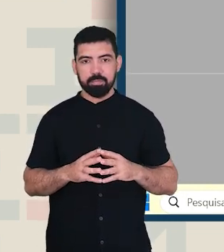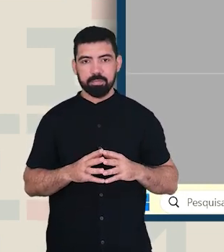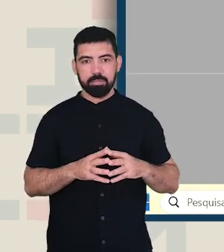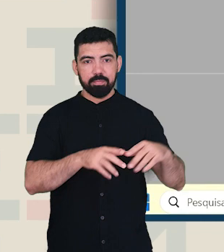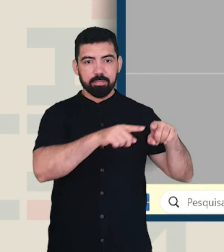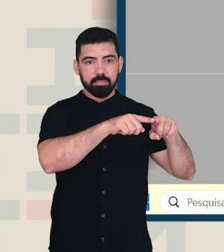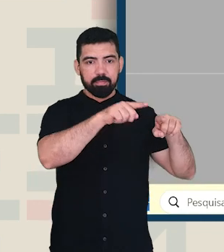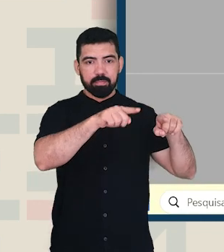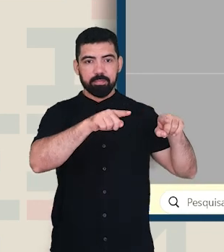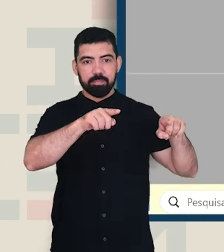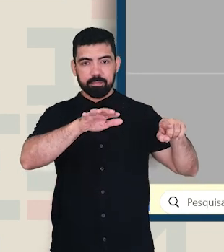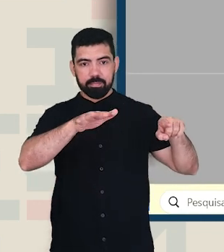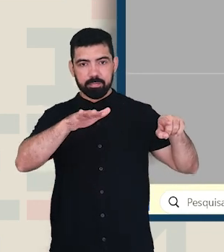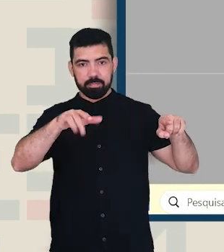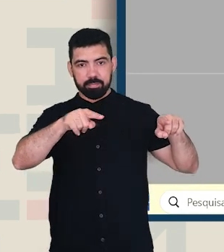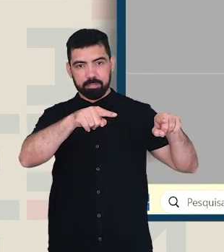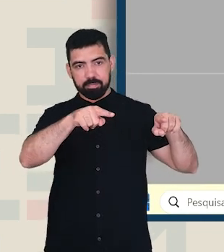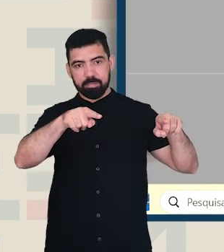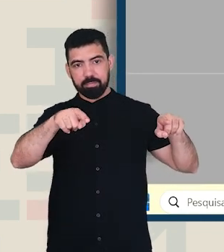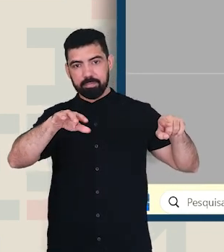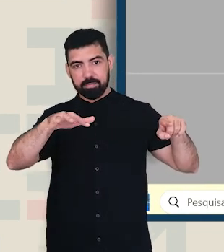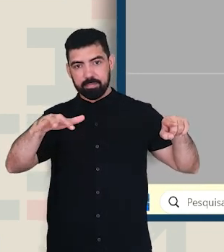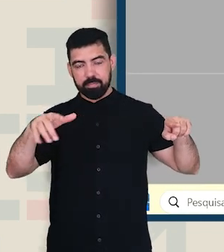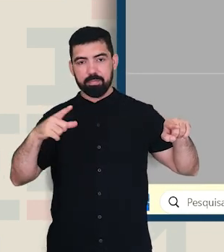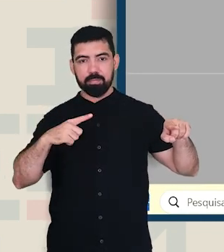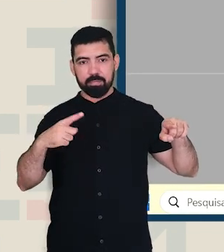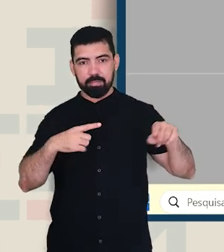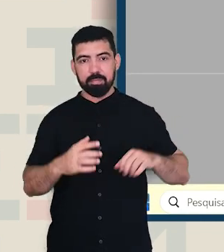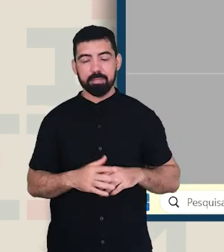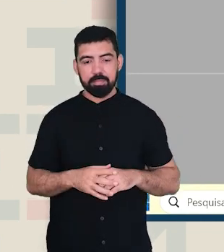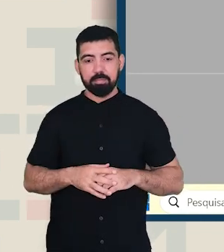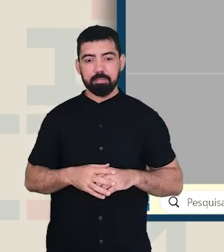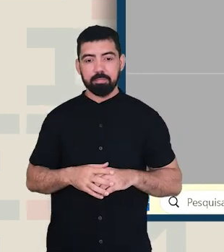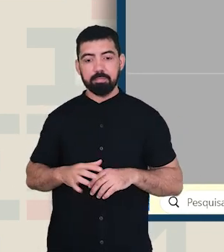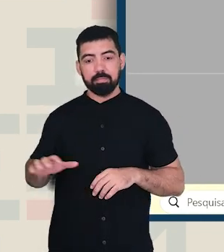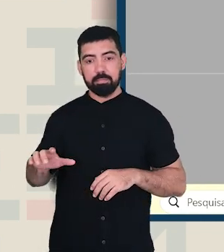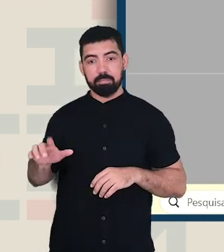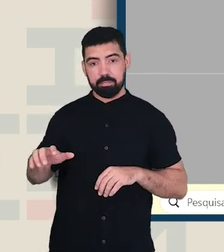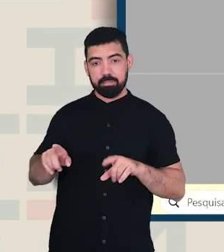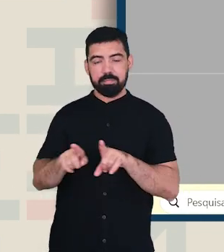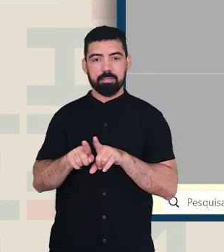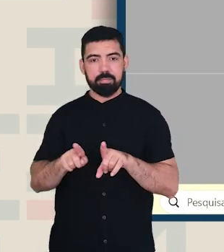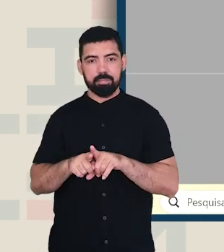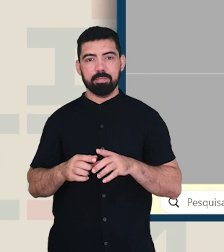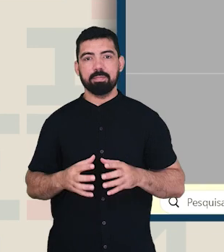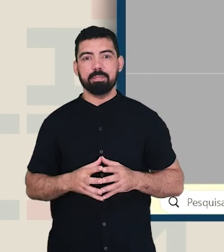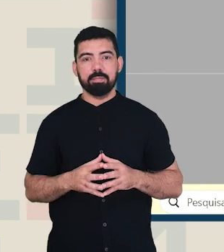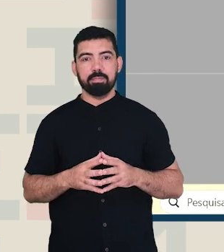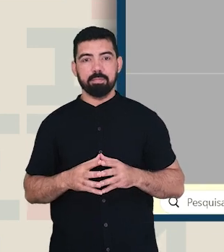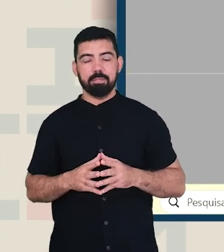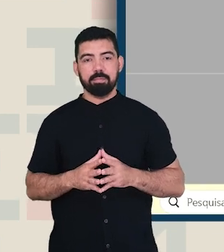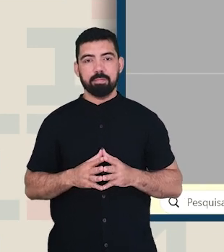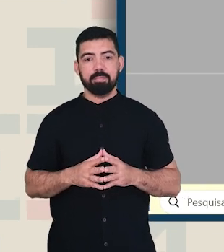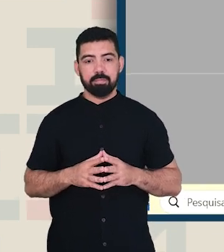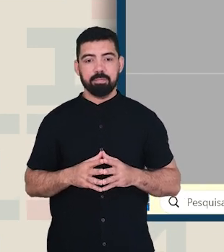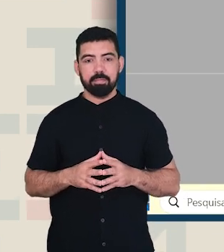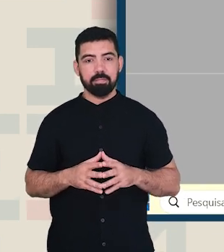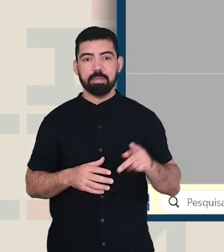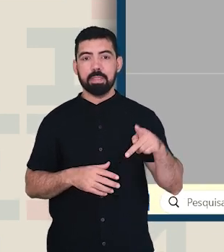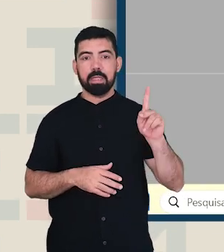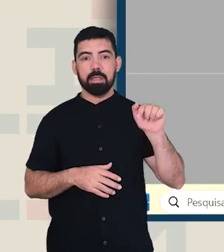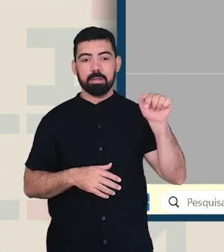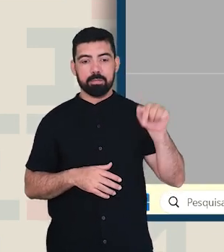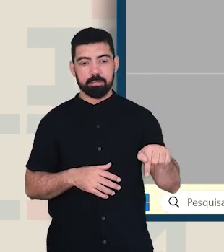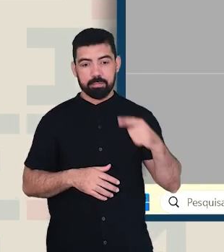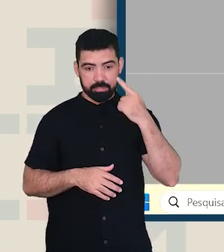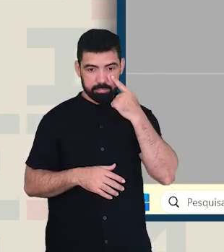Aí eu toquei ele. Olha, o mouse não está tocando aqui. Está aqui. Toquei cá, se